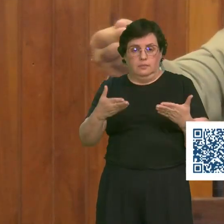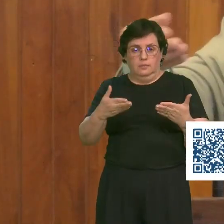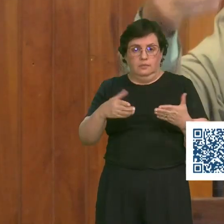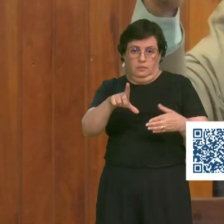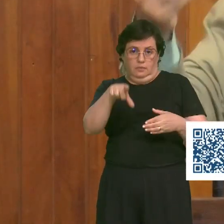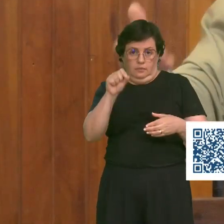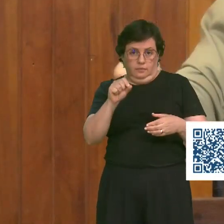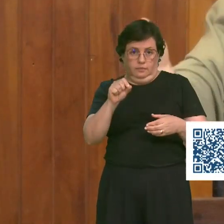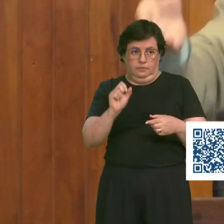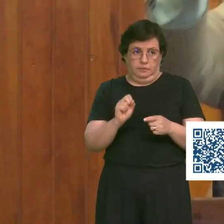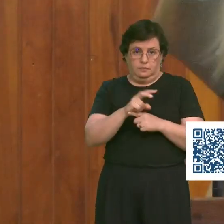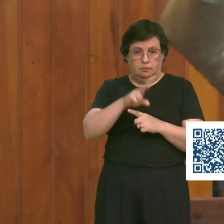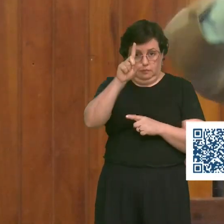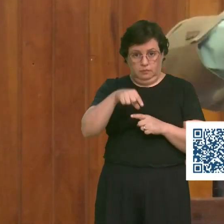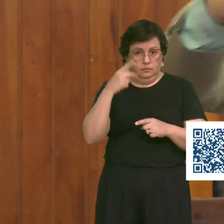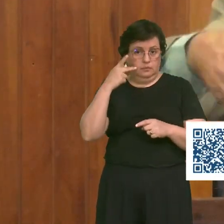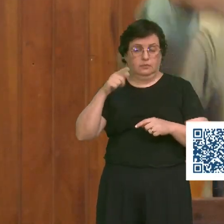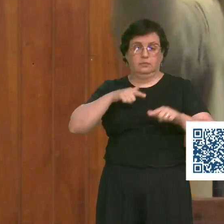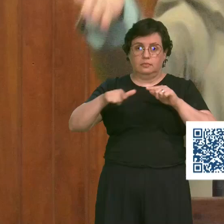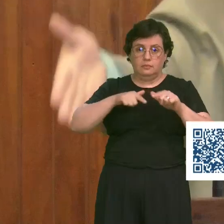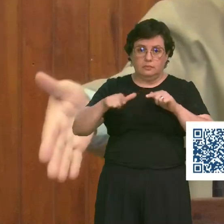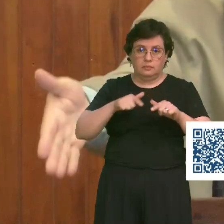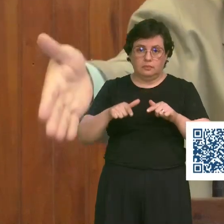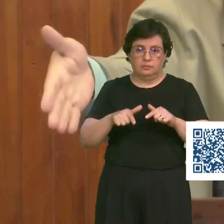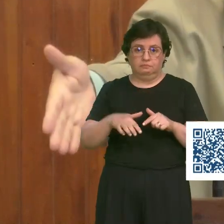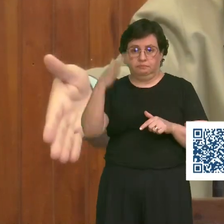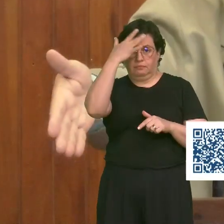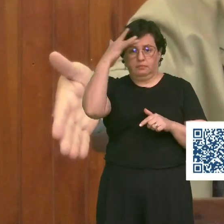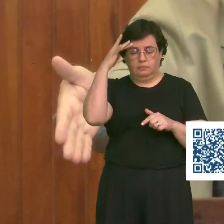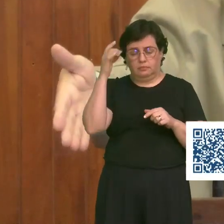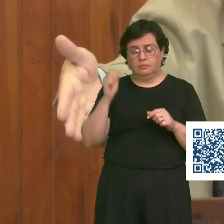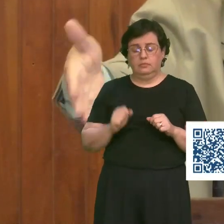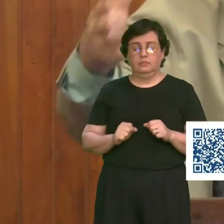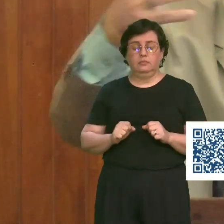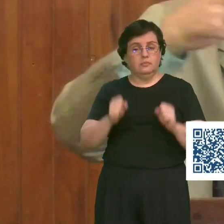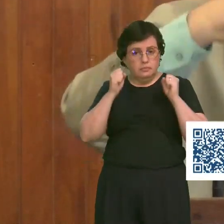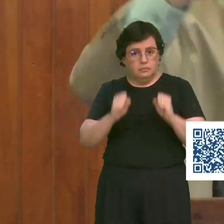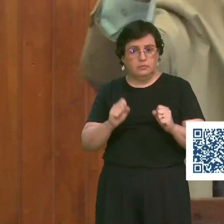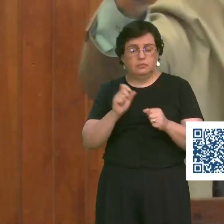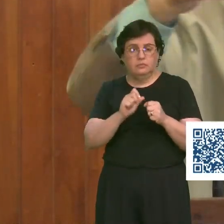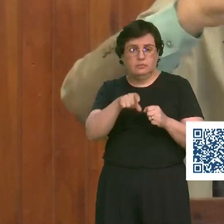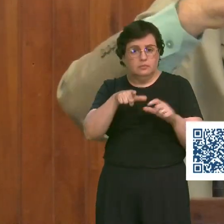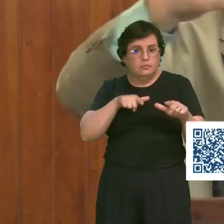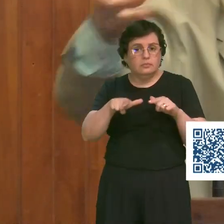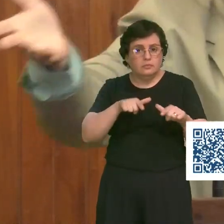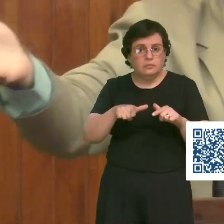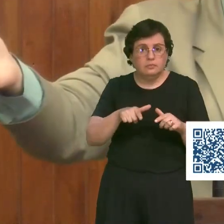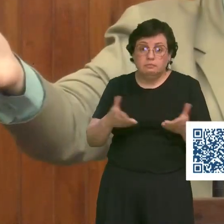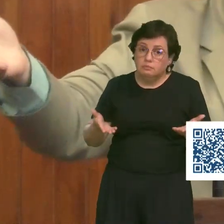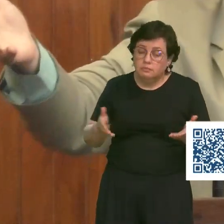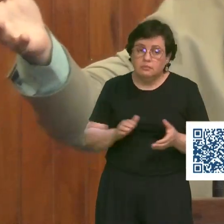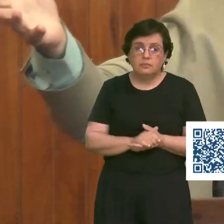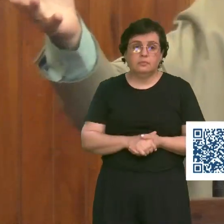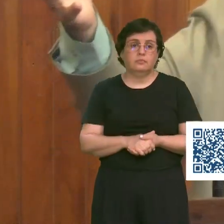cargo é para trabalhar e a pessoa é apta exercer aquela função isso é faz parte